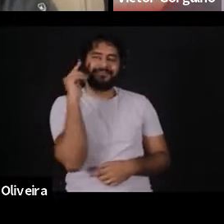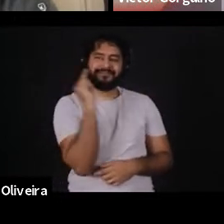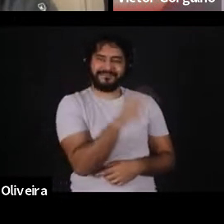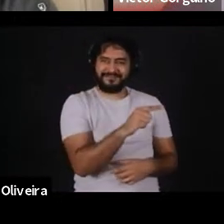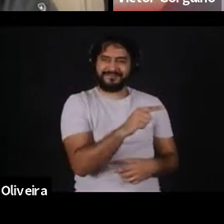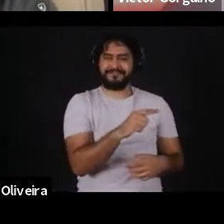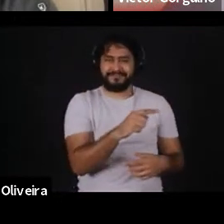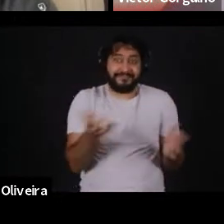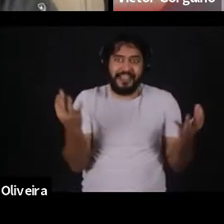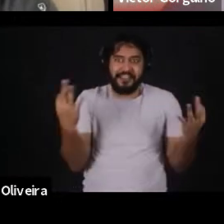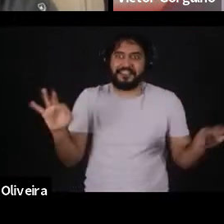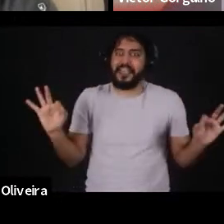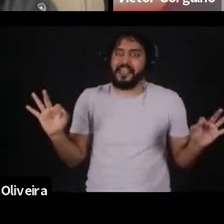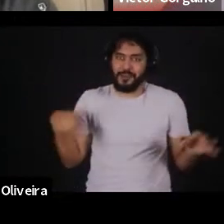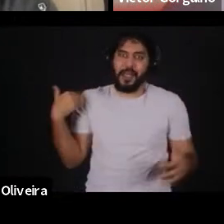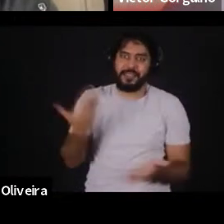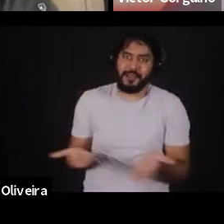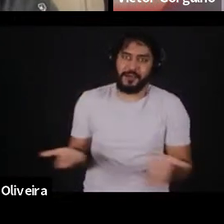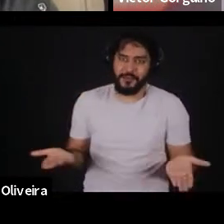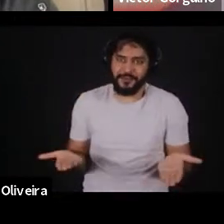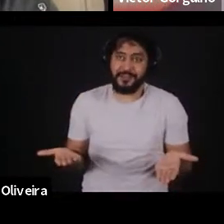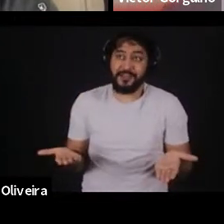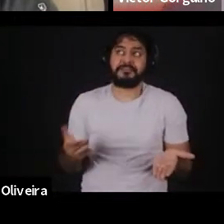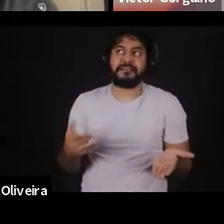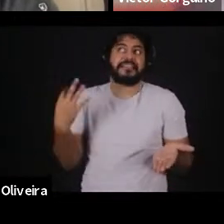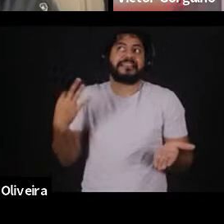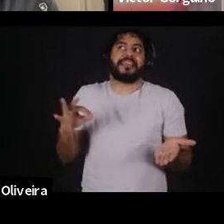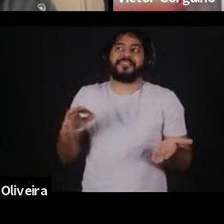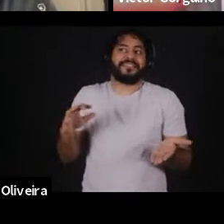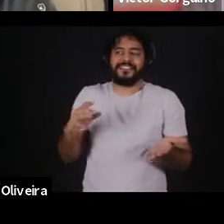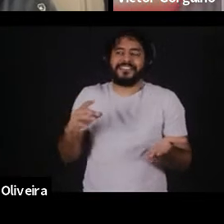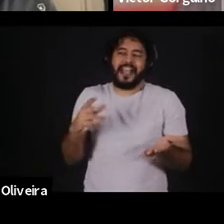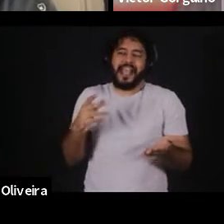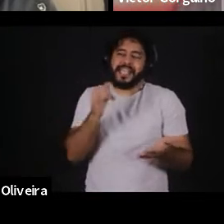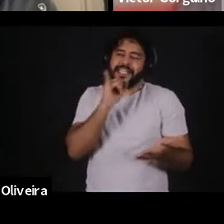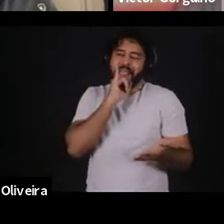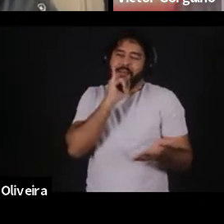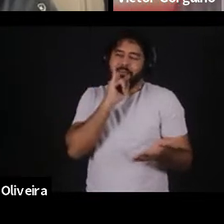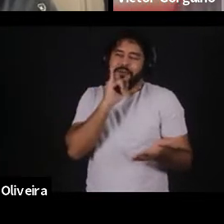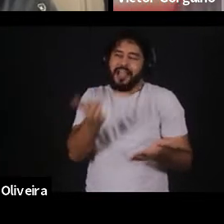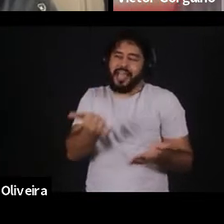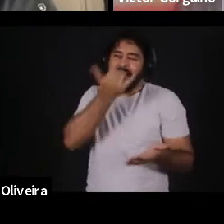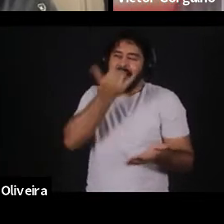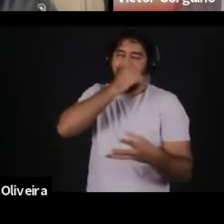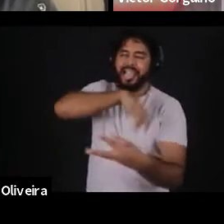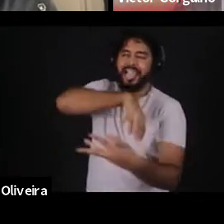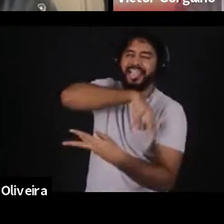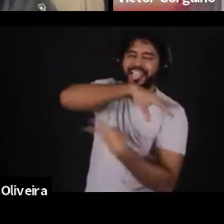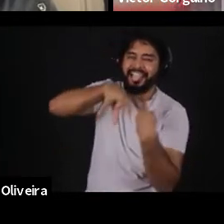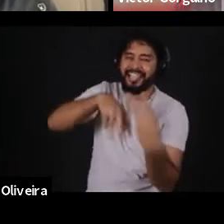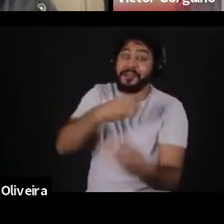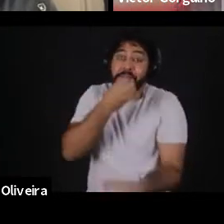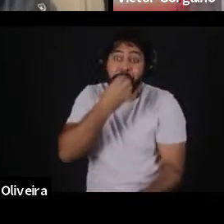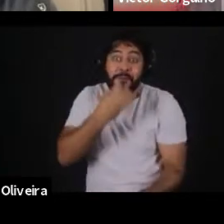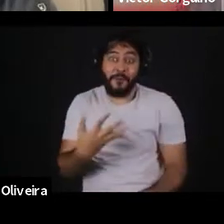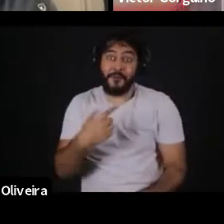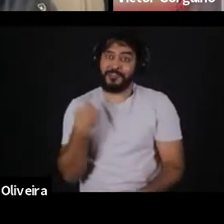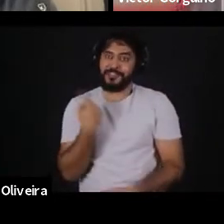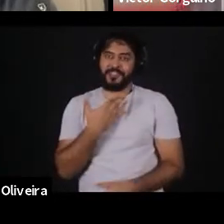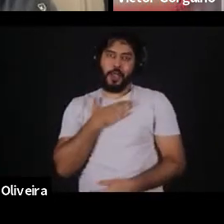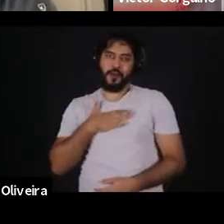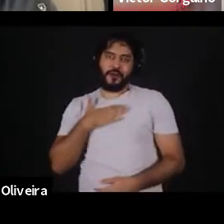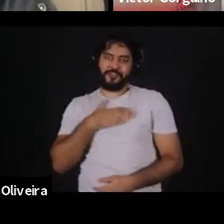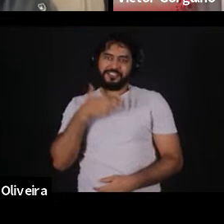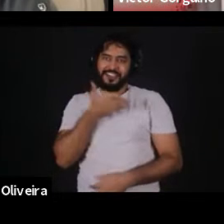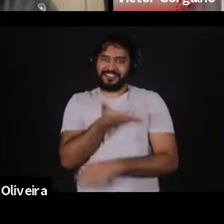assim. É, quer dizer, não dá certo, né? Dá errado, muitas vezes dá errado, e que bom, e dá o que a gente gosta quando dá